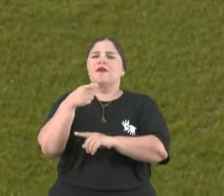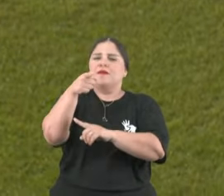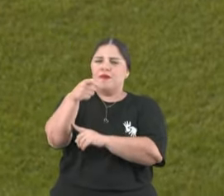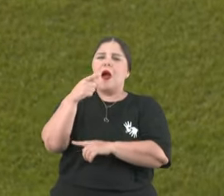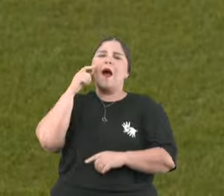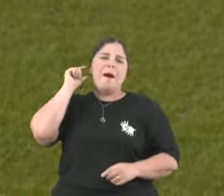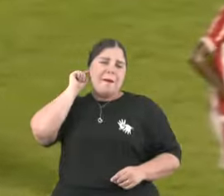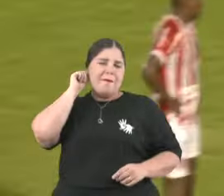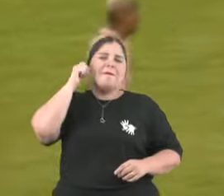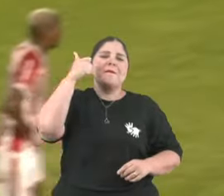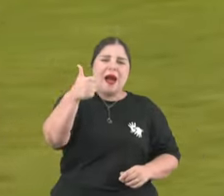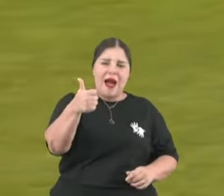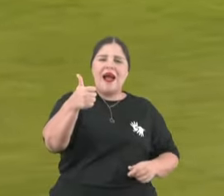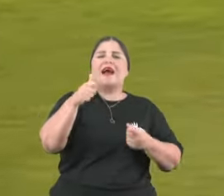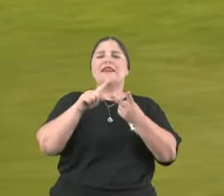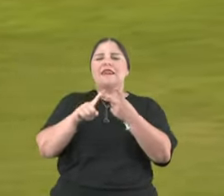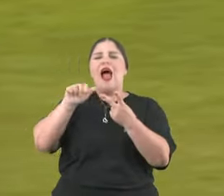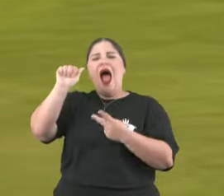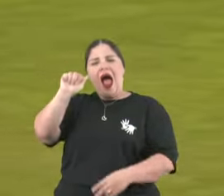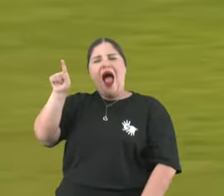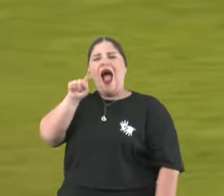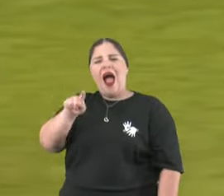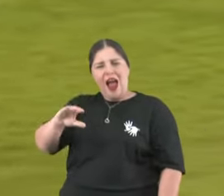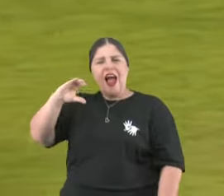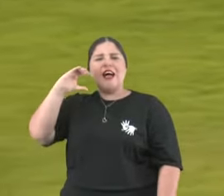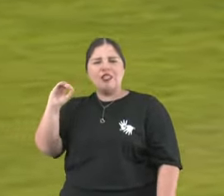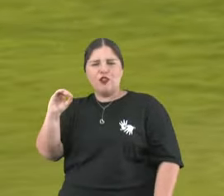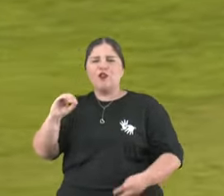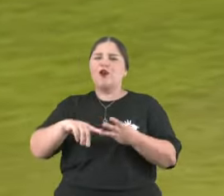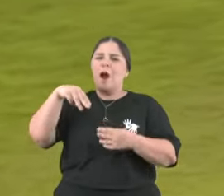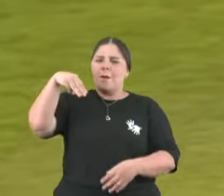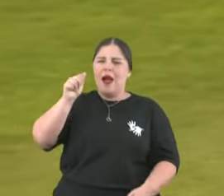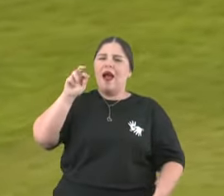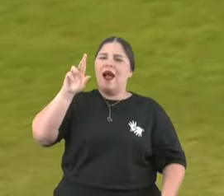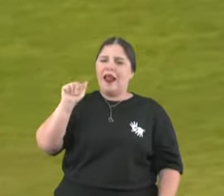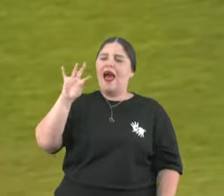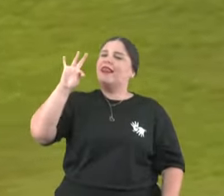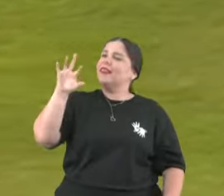Maceió, Azul Benefícios, Maratá,